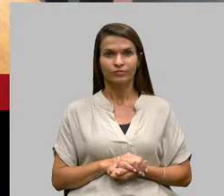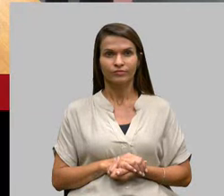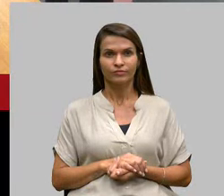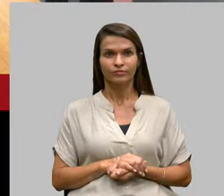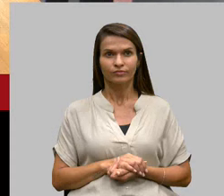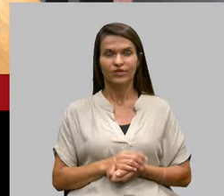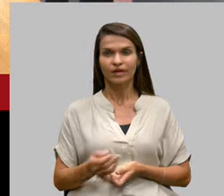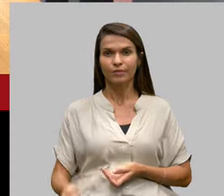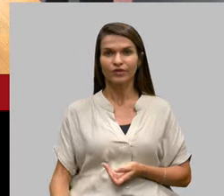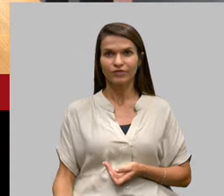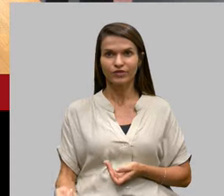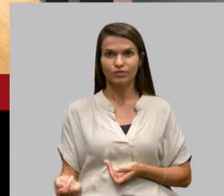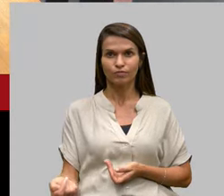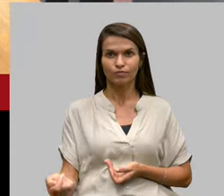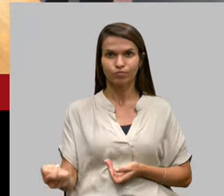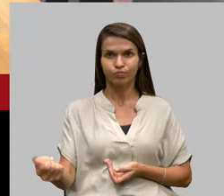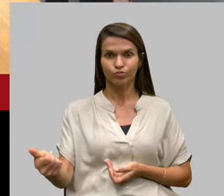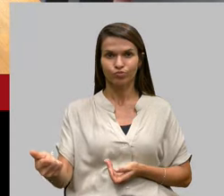palmas